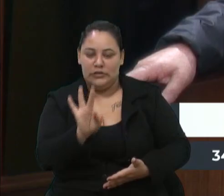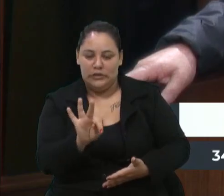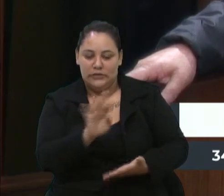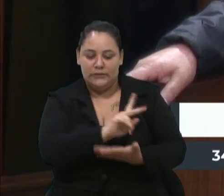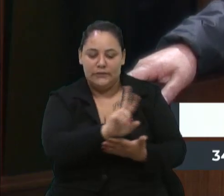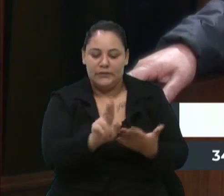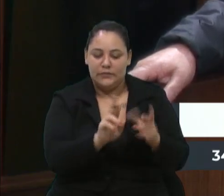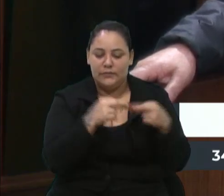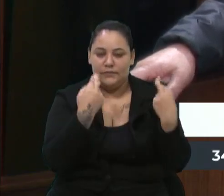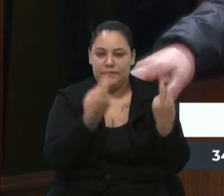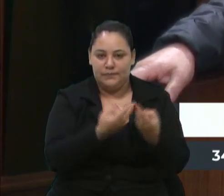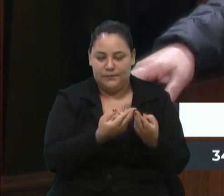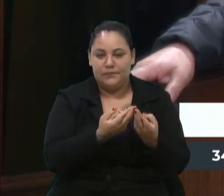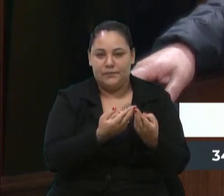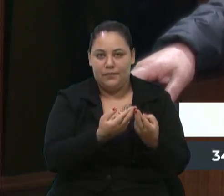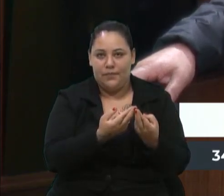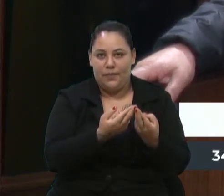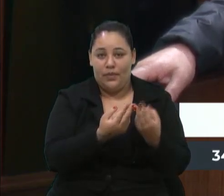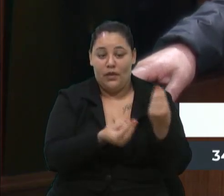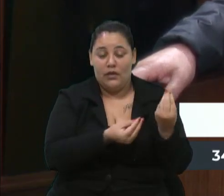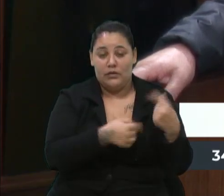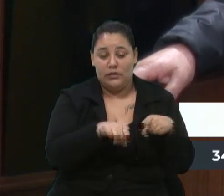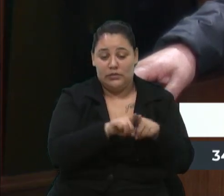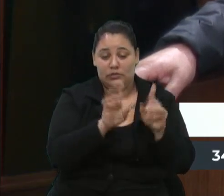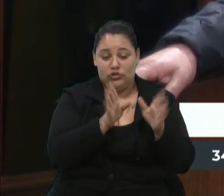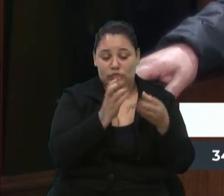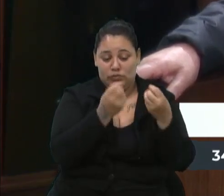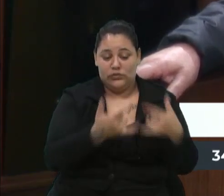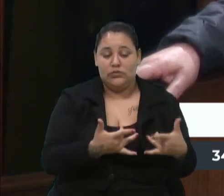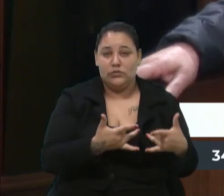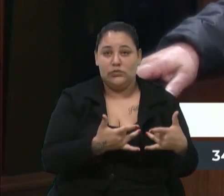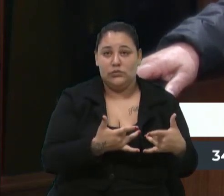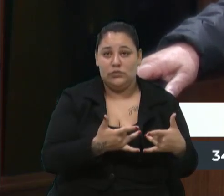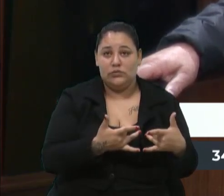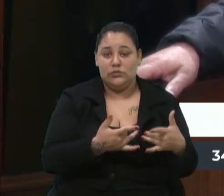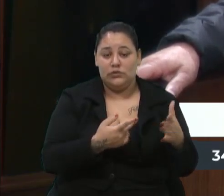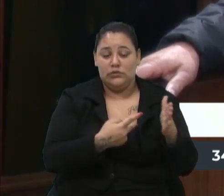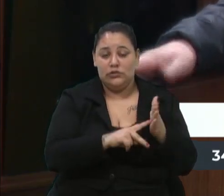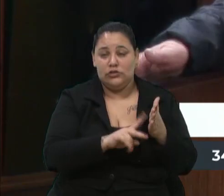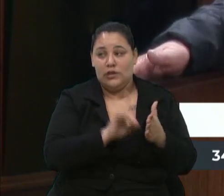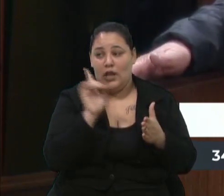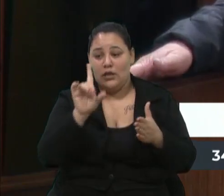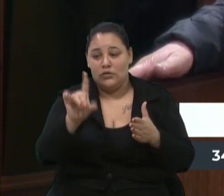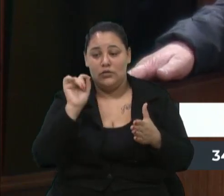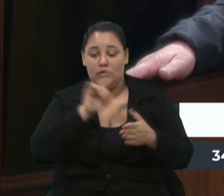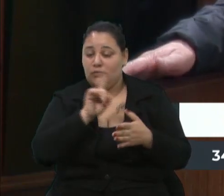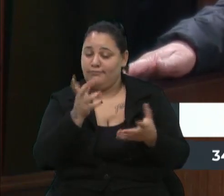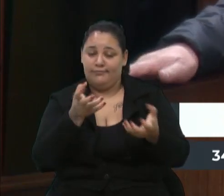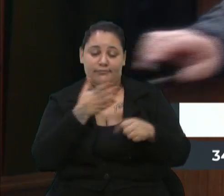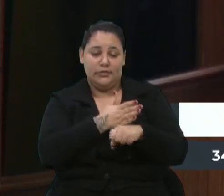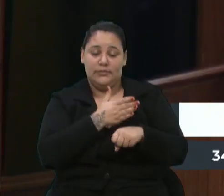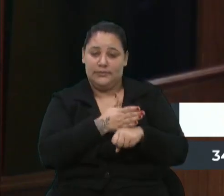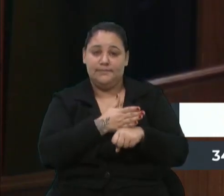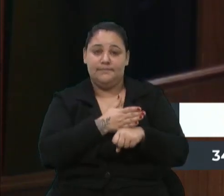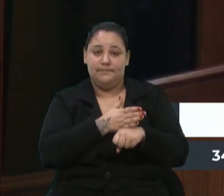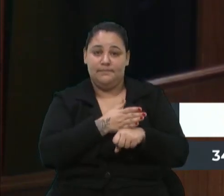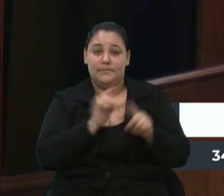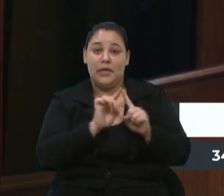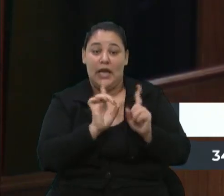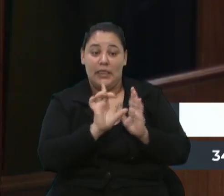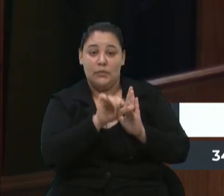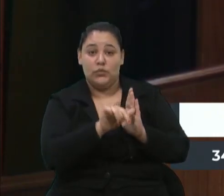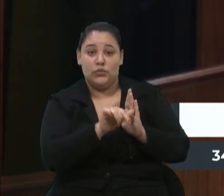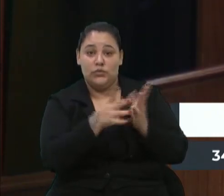reuniões, uma delas, como disse, o sindicato patronal, por opção, resolveu não ir, né? Mas depois